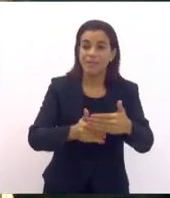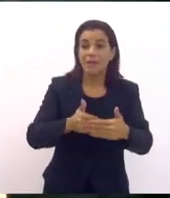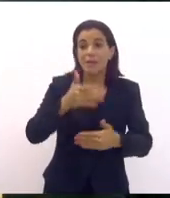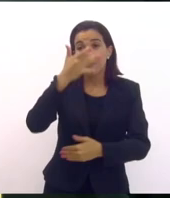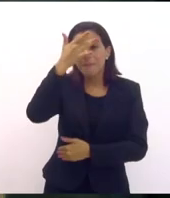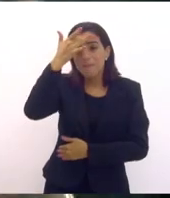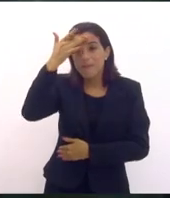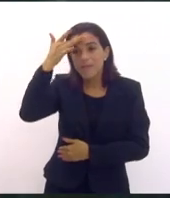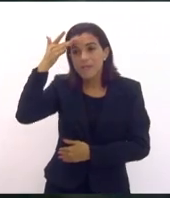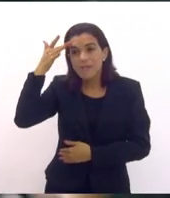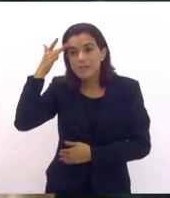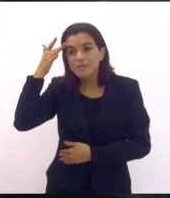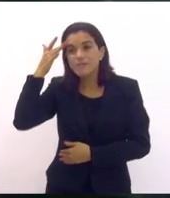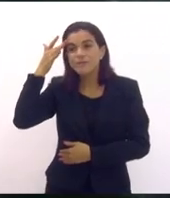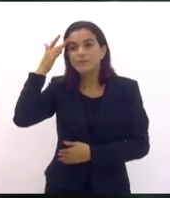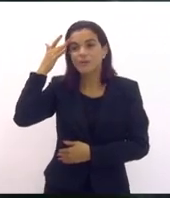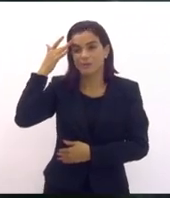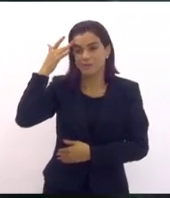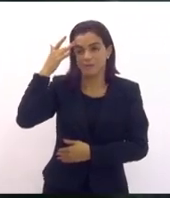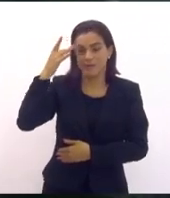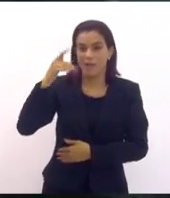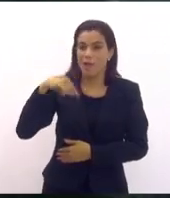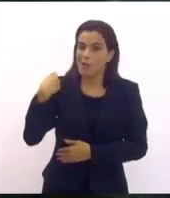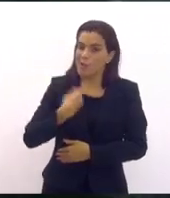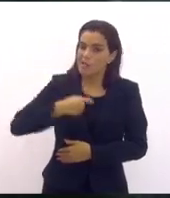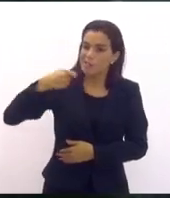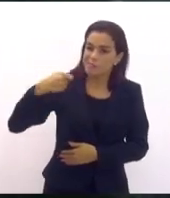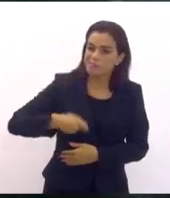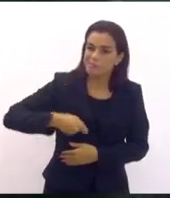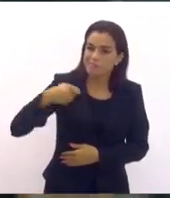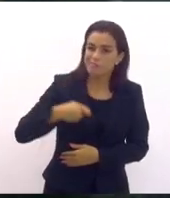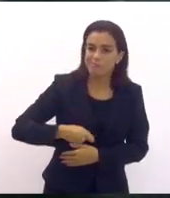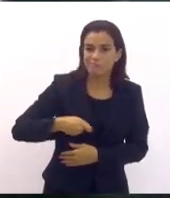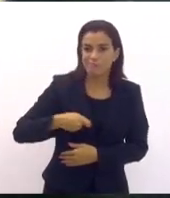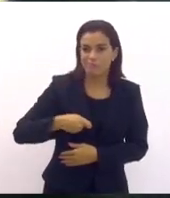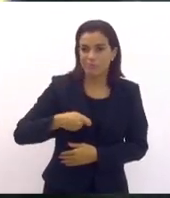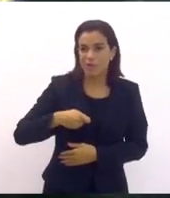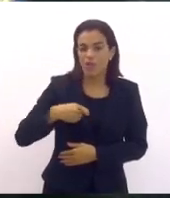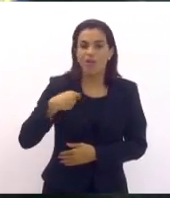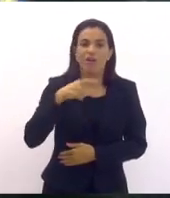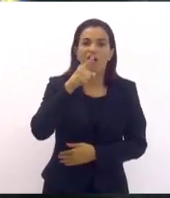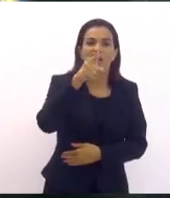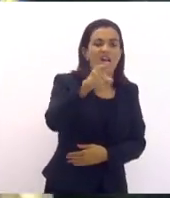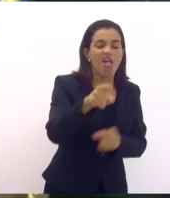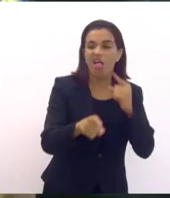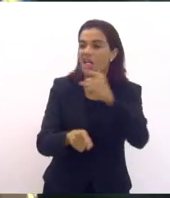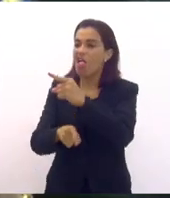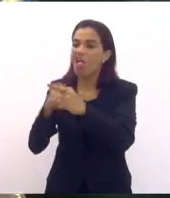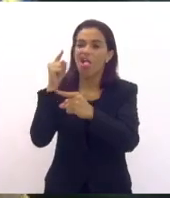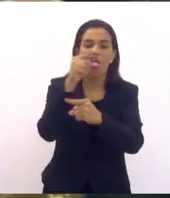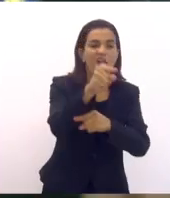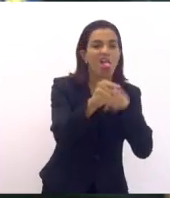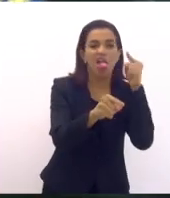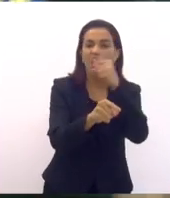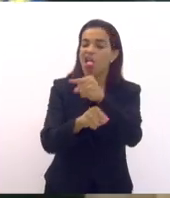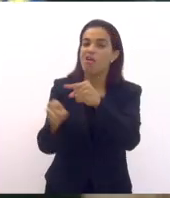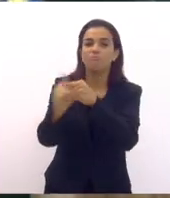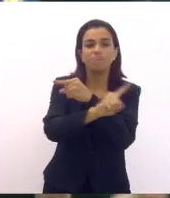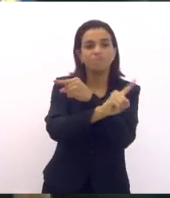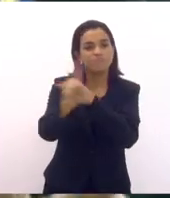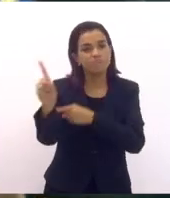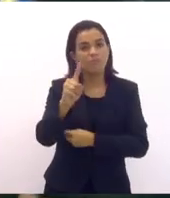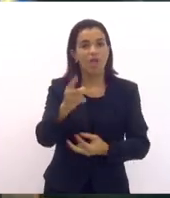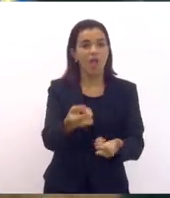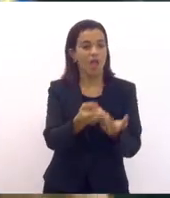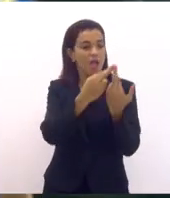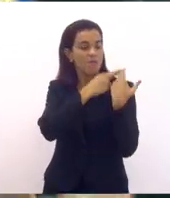pessoas essa é a nossa obrigação não vamos apontar dedo para ninguém é responsabilidade de